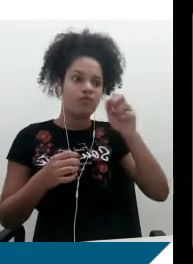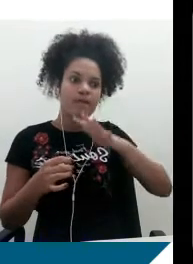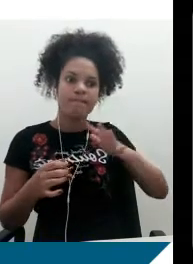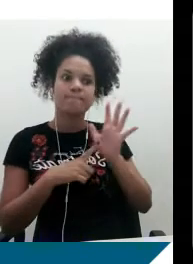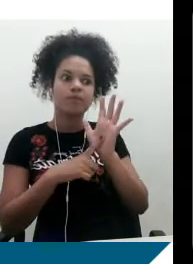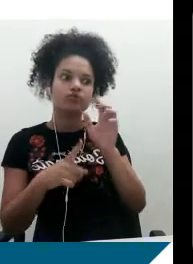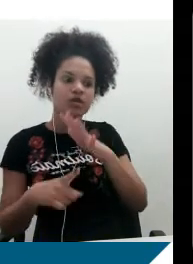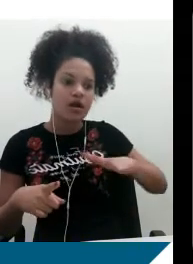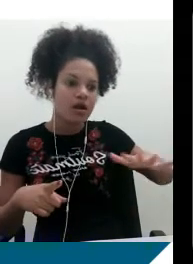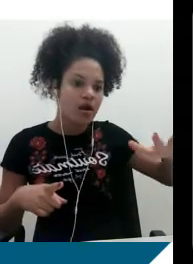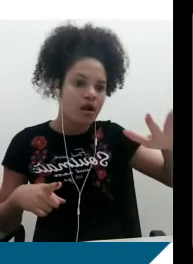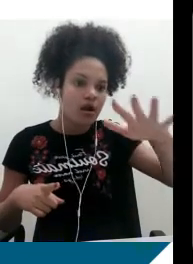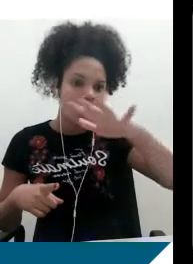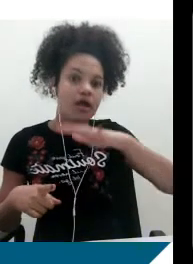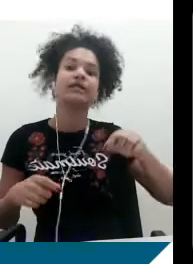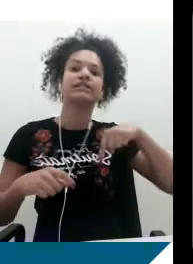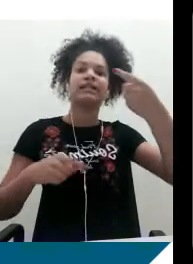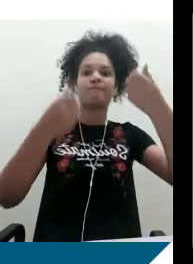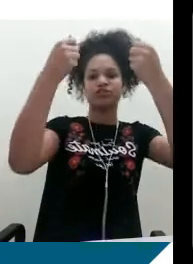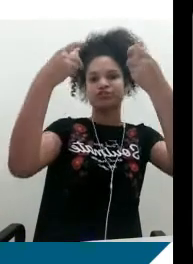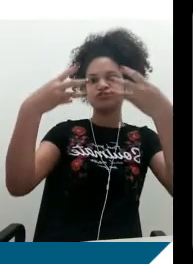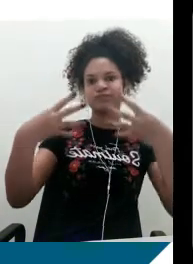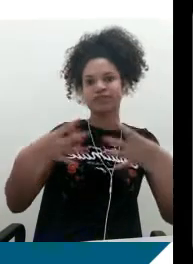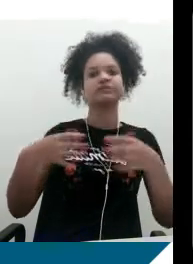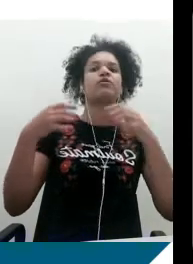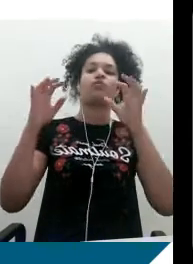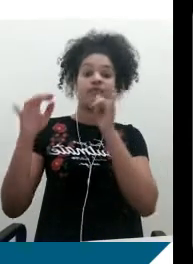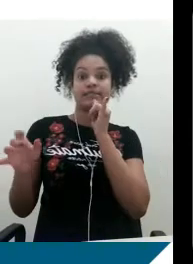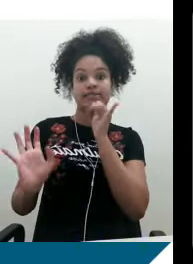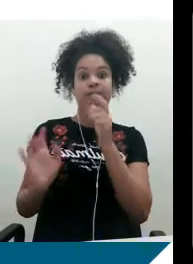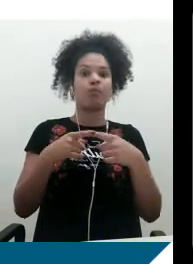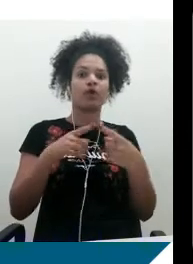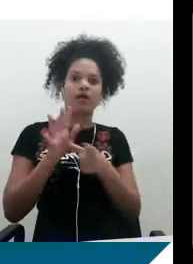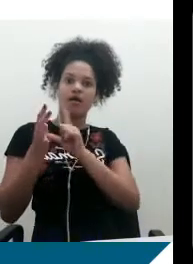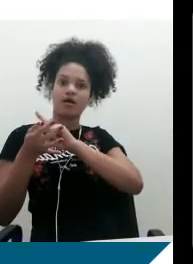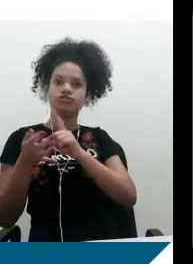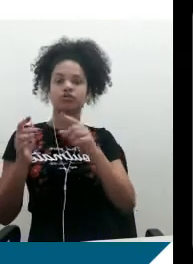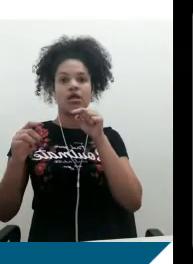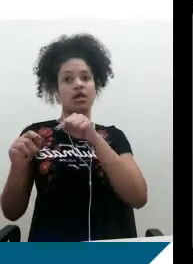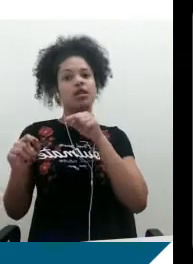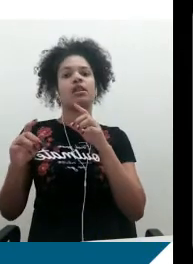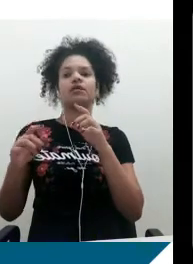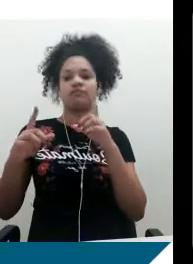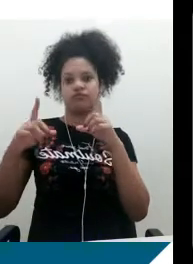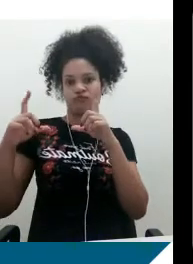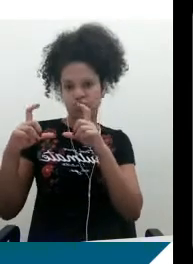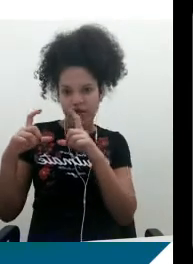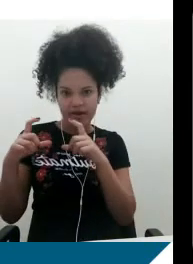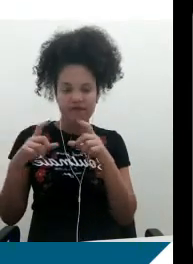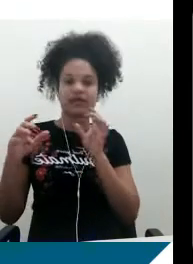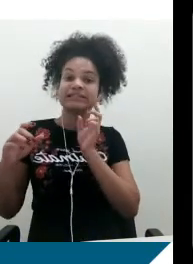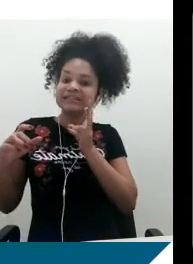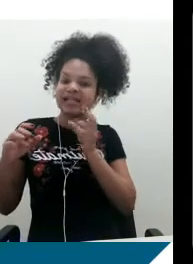ser descrita, ok? E logo em seguida vem uma breve explicação sobre aqueles exemplos, porque afinal a estratégia fotográfica